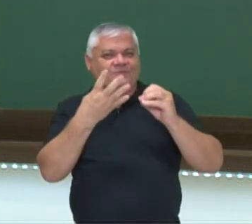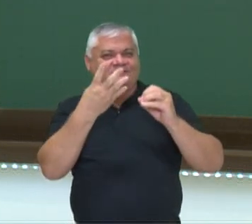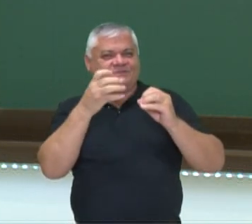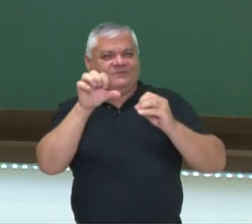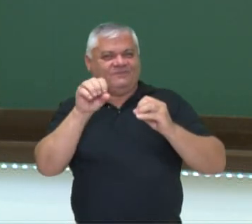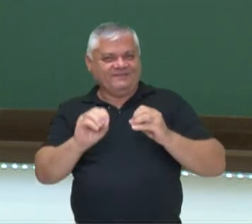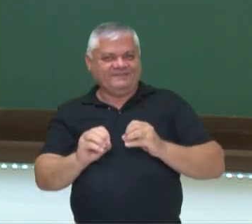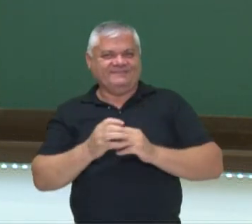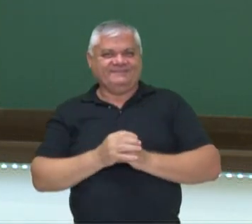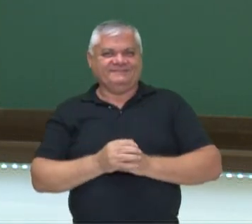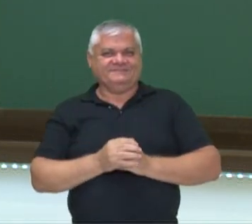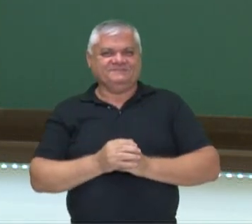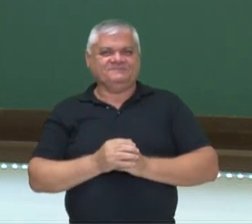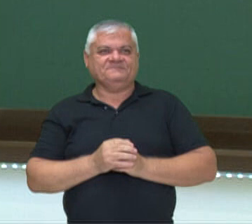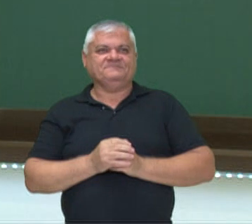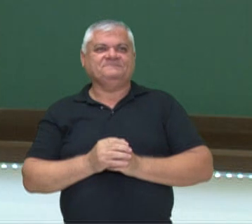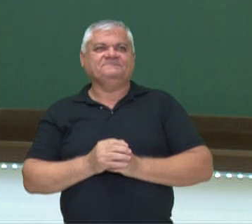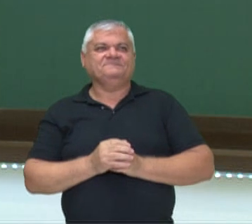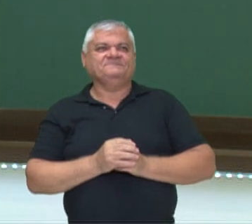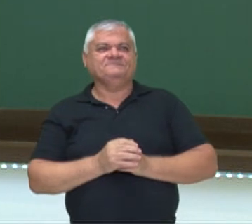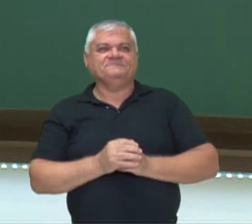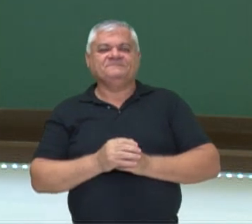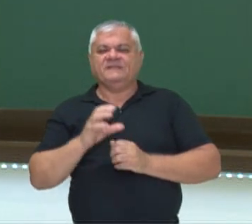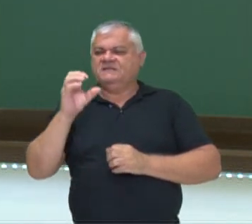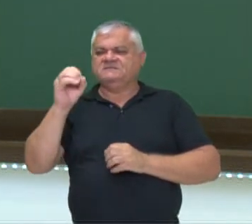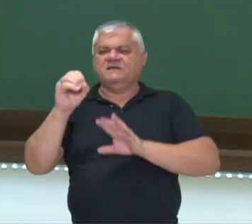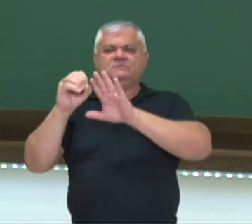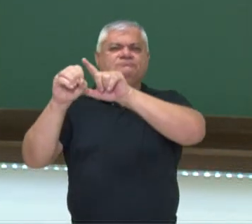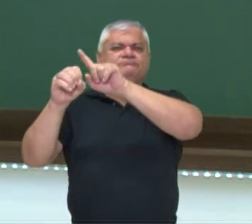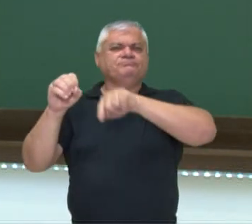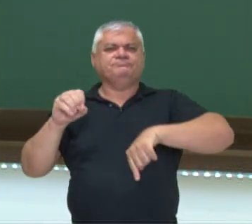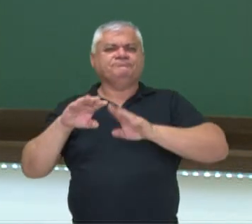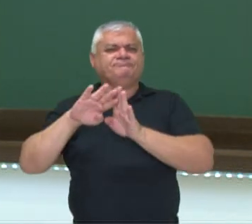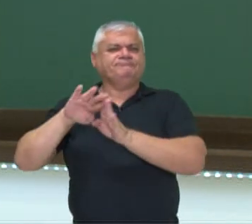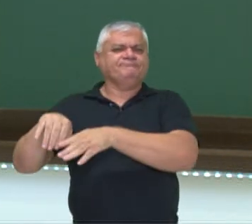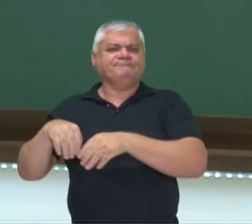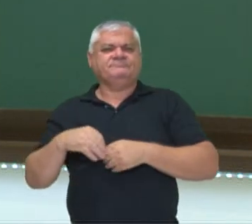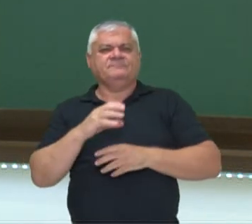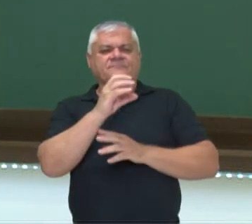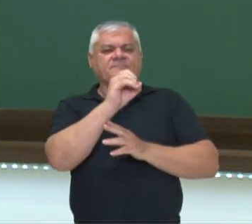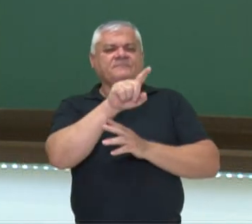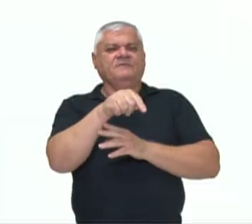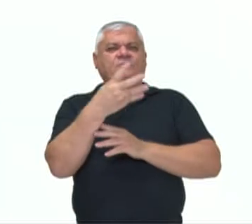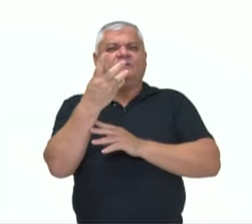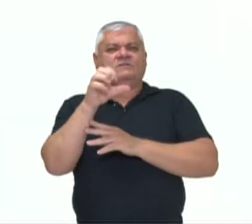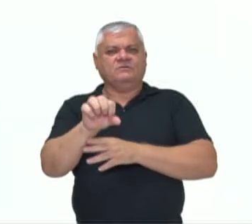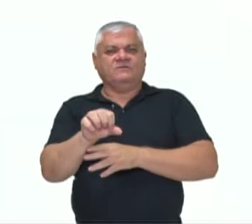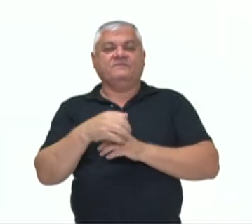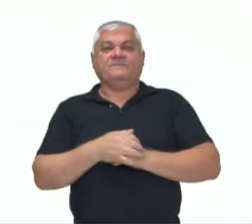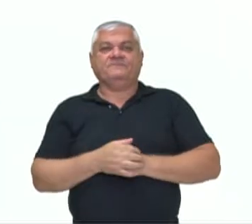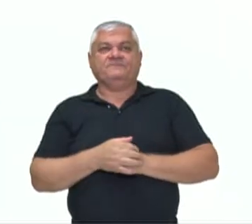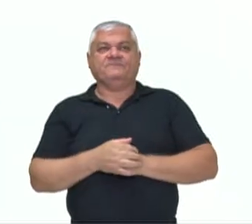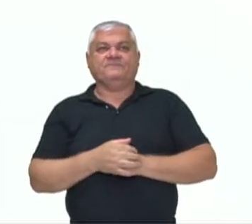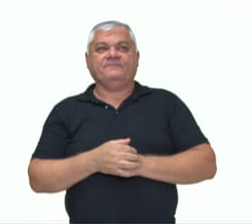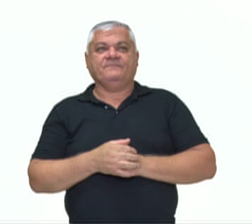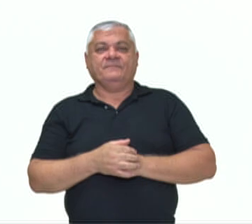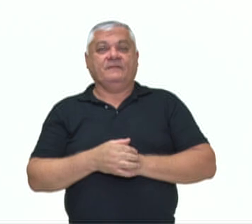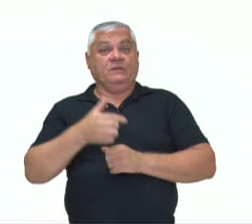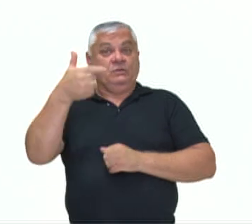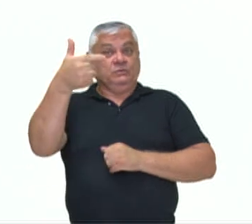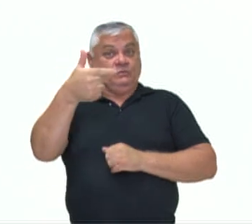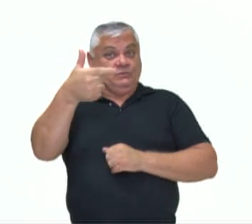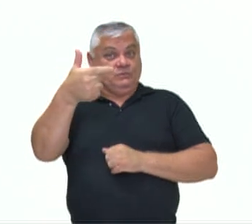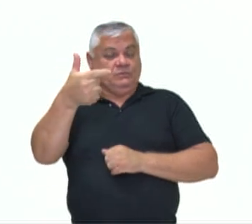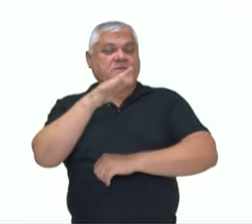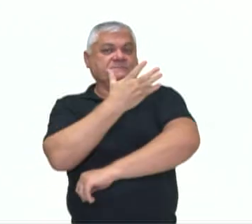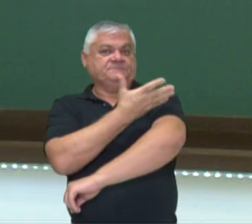0,490. Beleza? Então tá bom. Se 0 não precisa escrever, fica mais 0,49. Agora vamos para mais um exercício. Eu quero